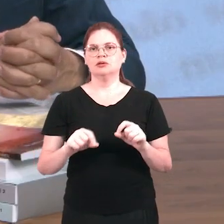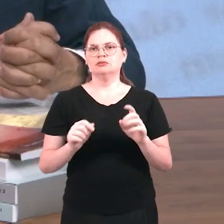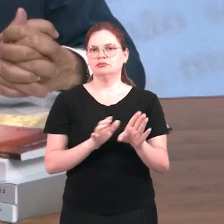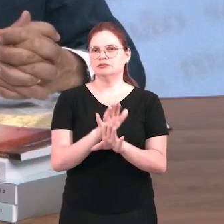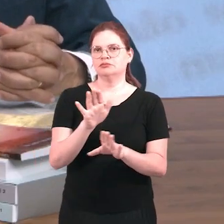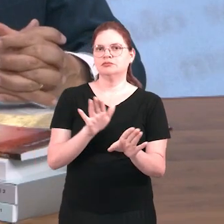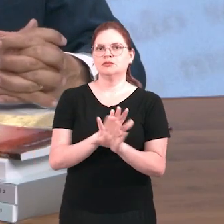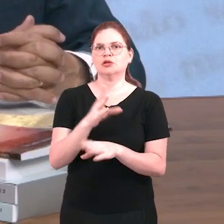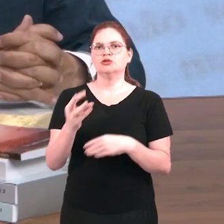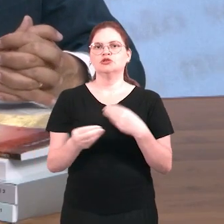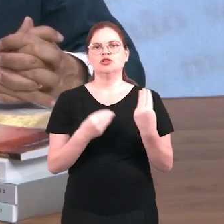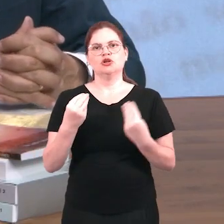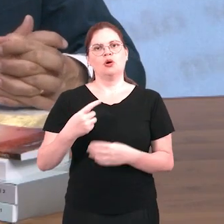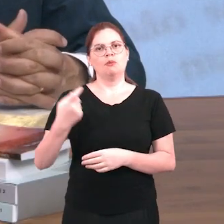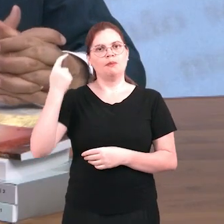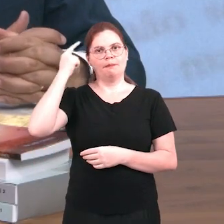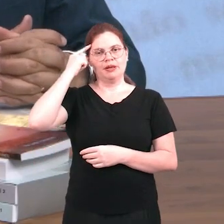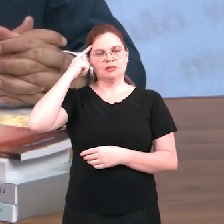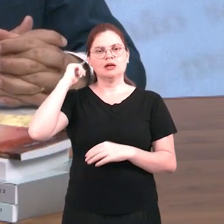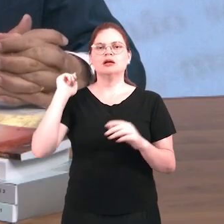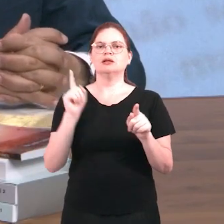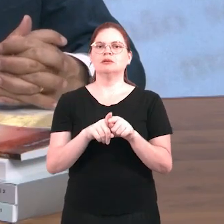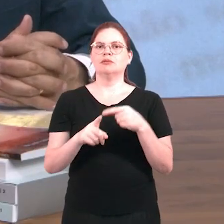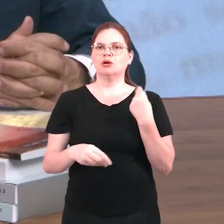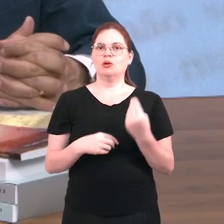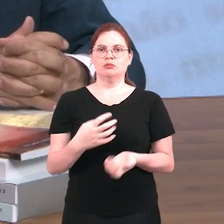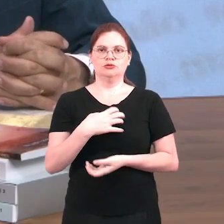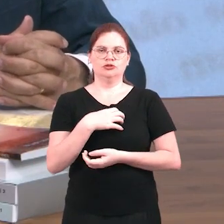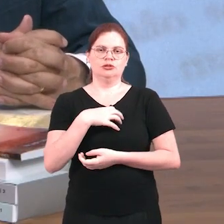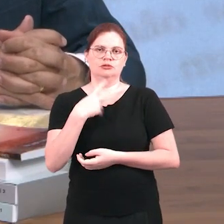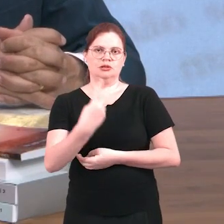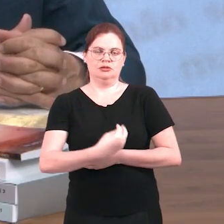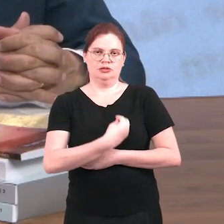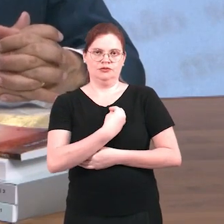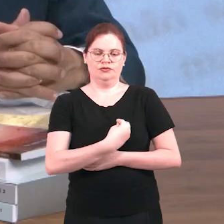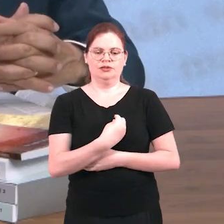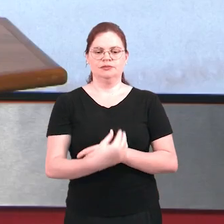de vida e a forma de pensar do povo de Israel.